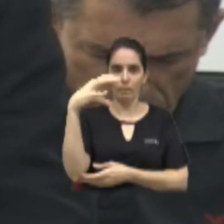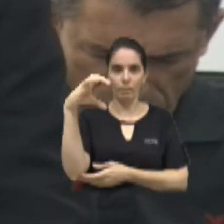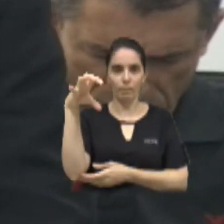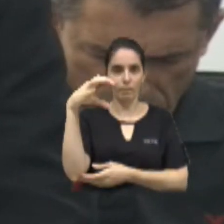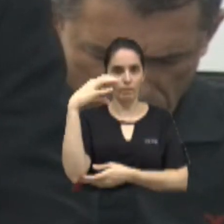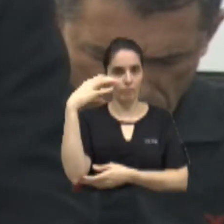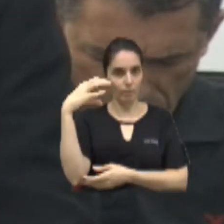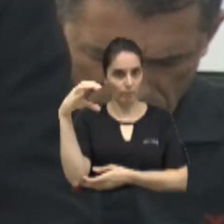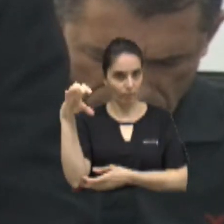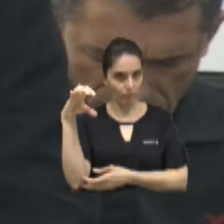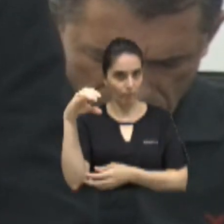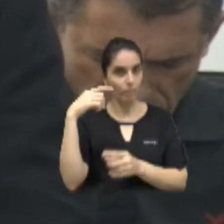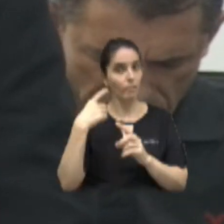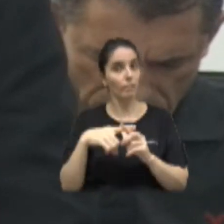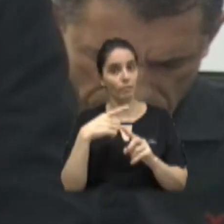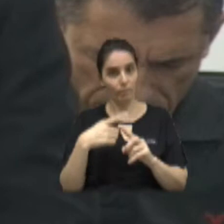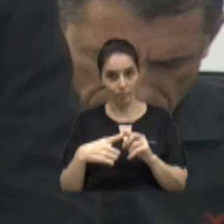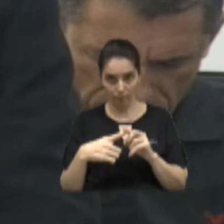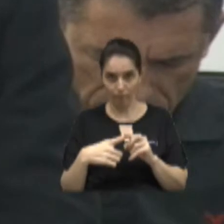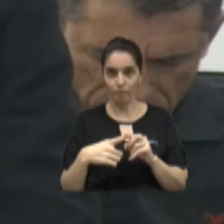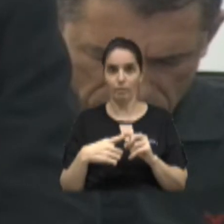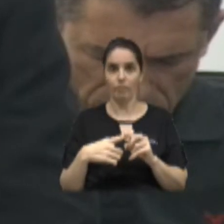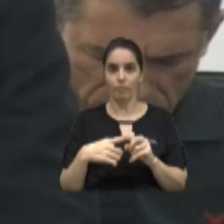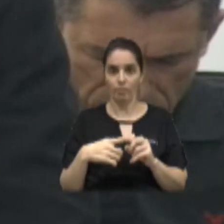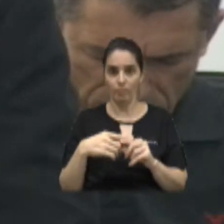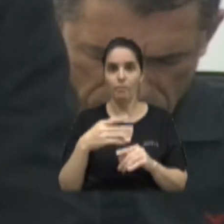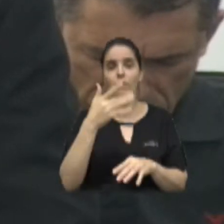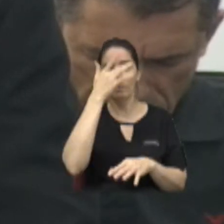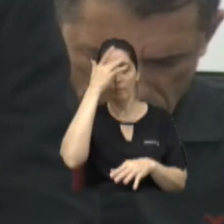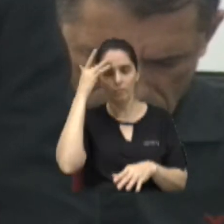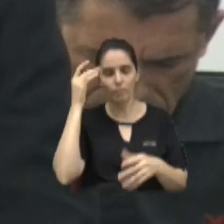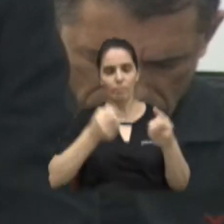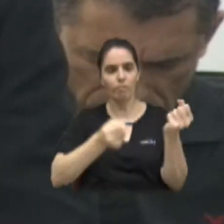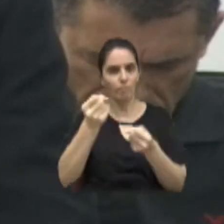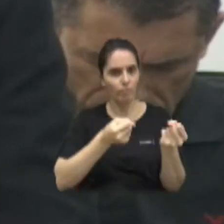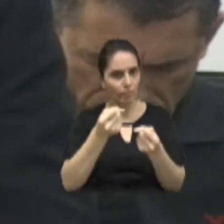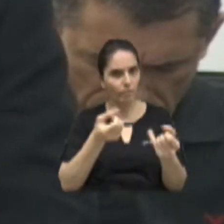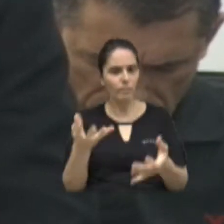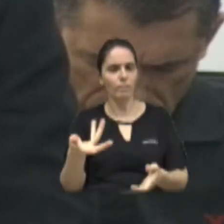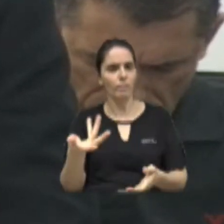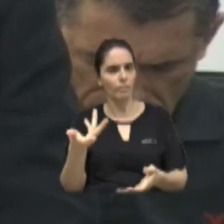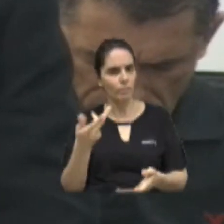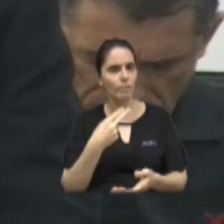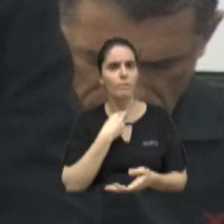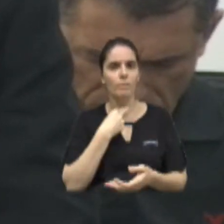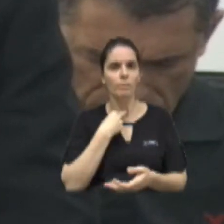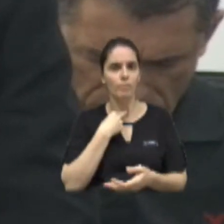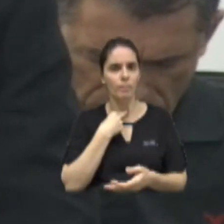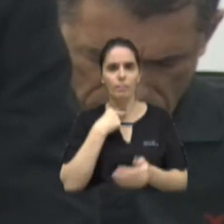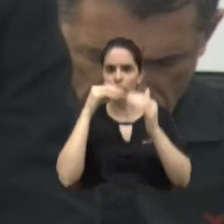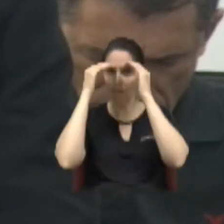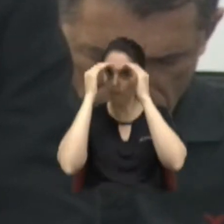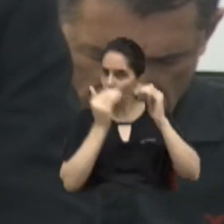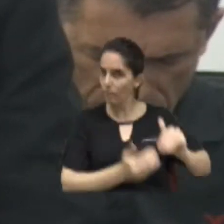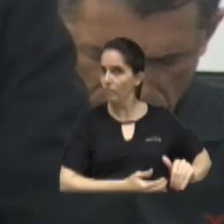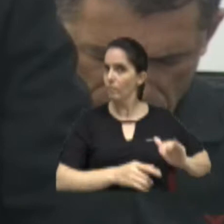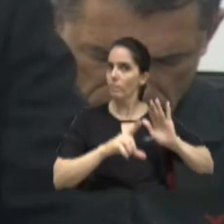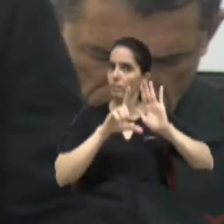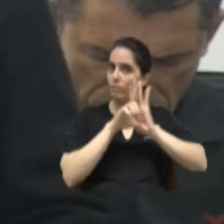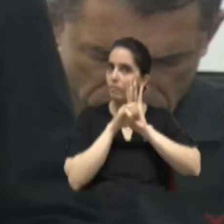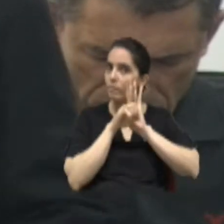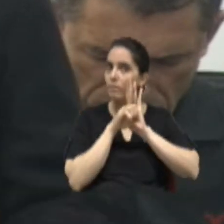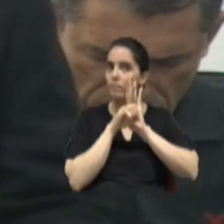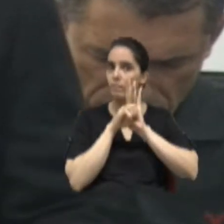porque também há imprudência de motoristas que não respeitam a lei de trânsito.